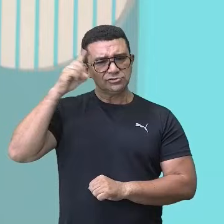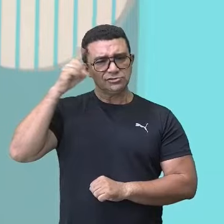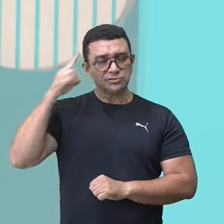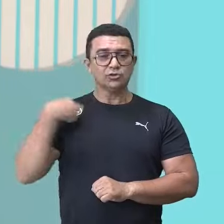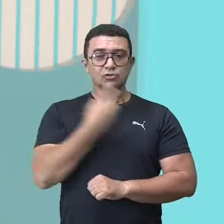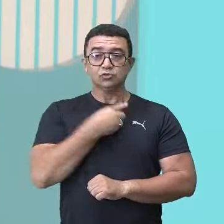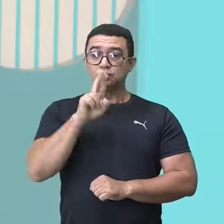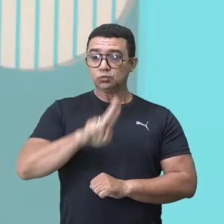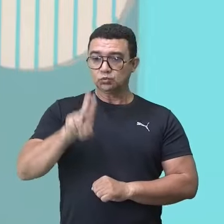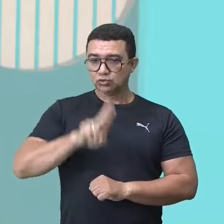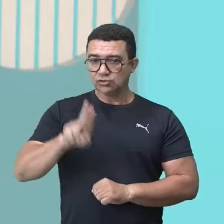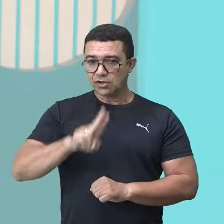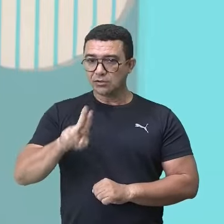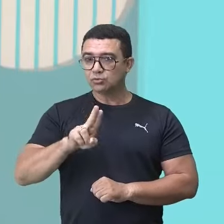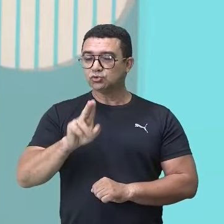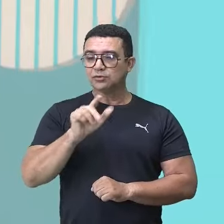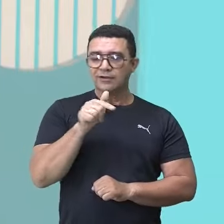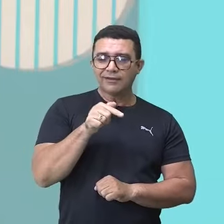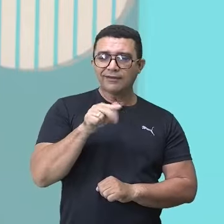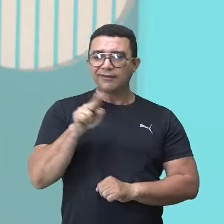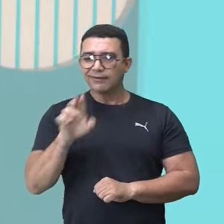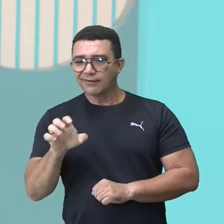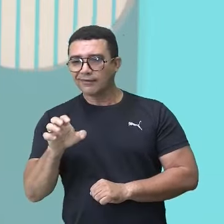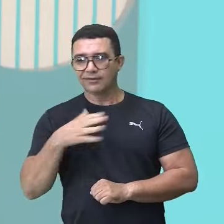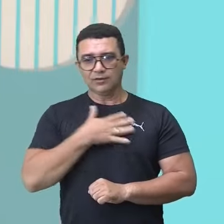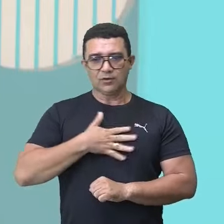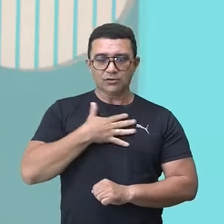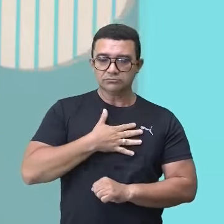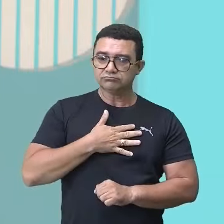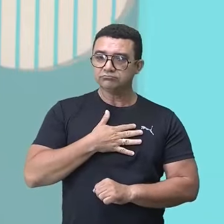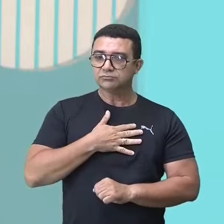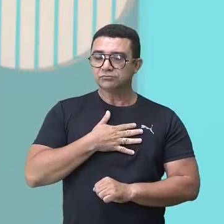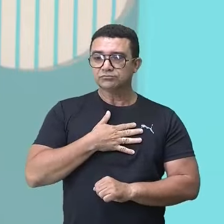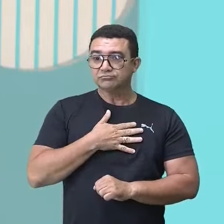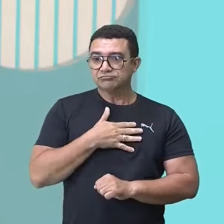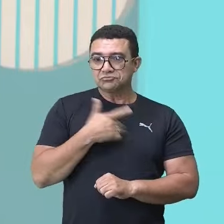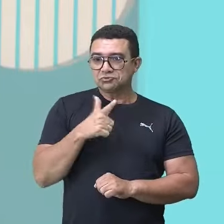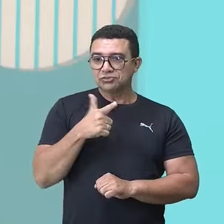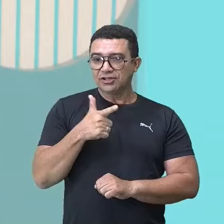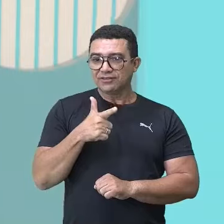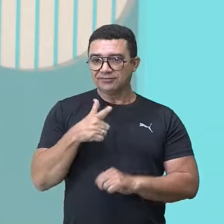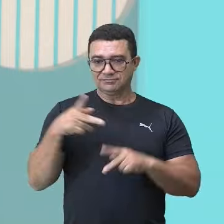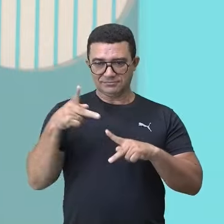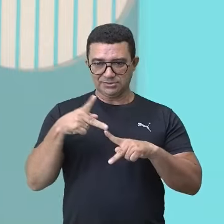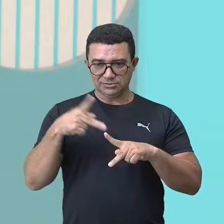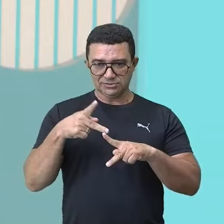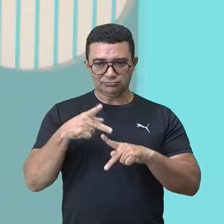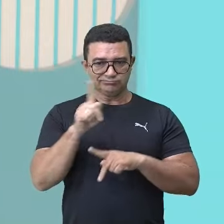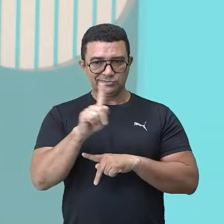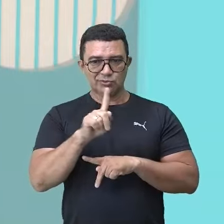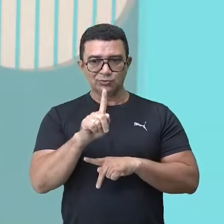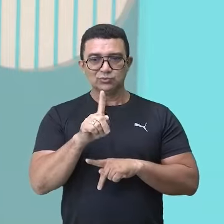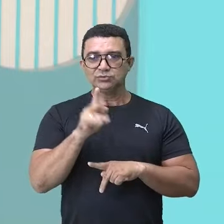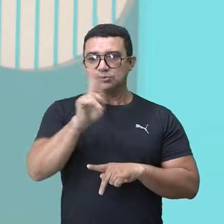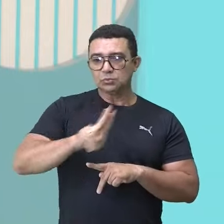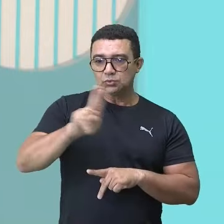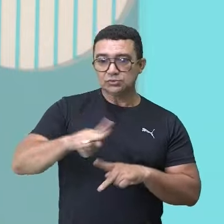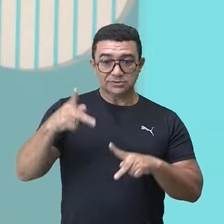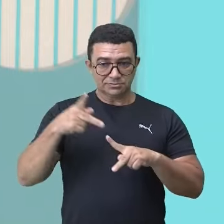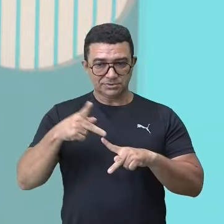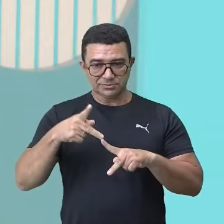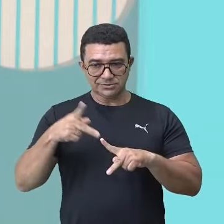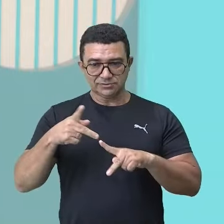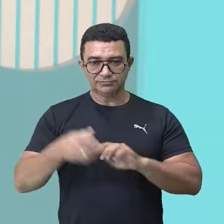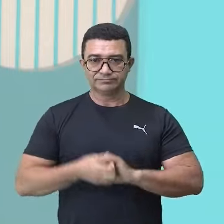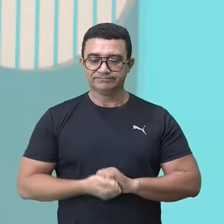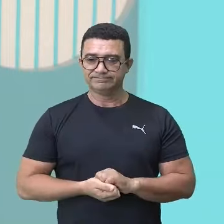expressão aí que gosto sem preposição a gente não usa a preposição é até estranho